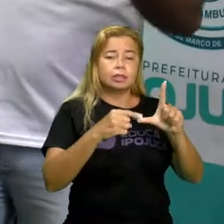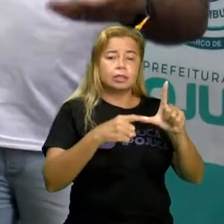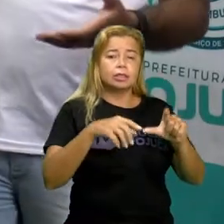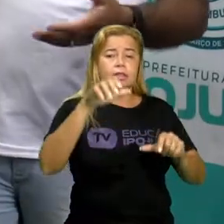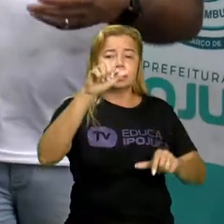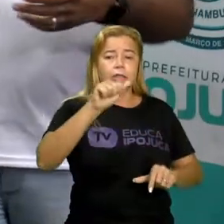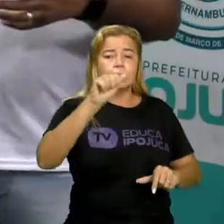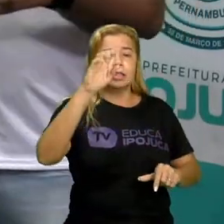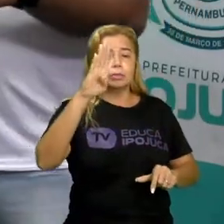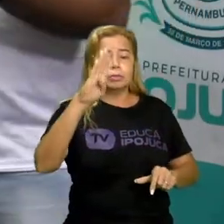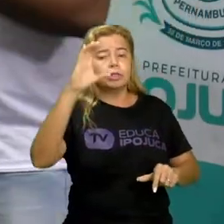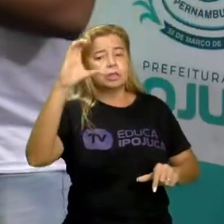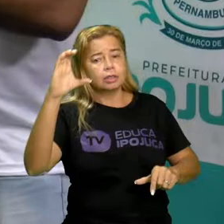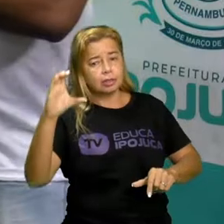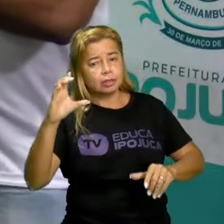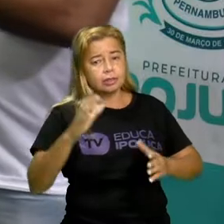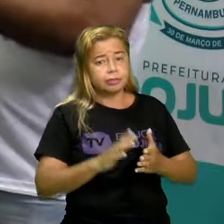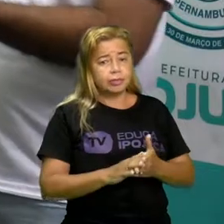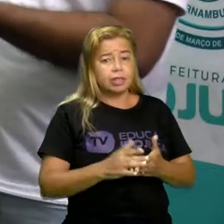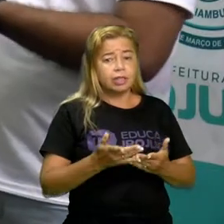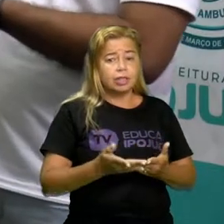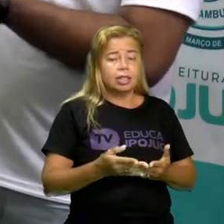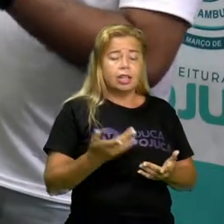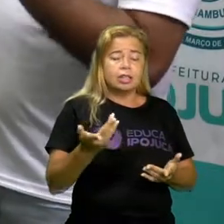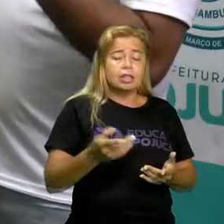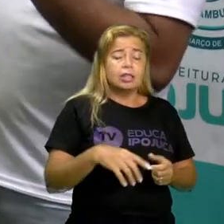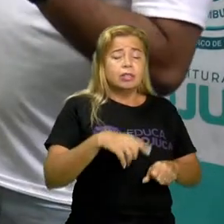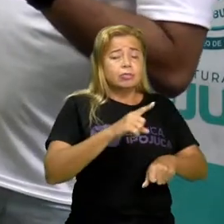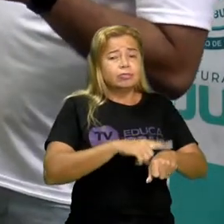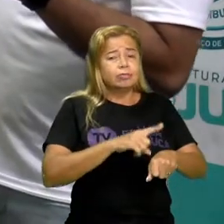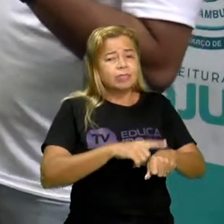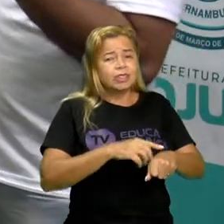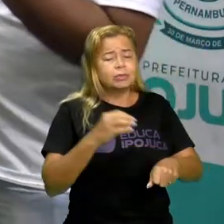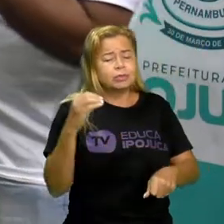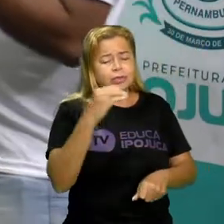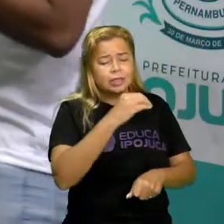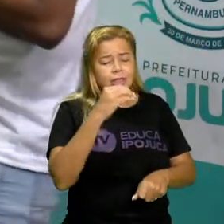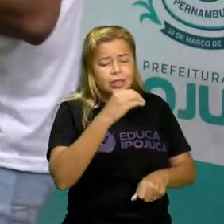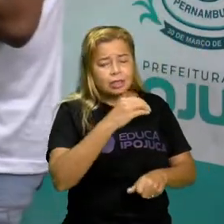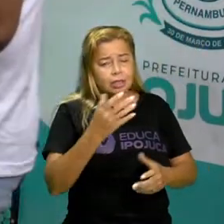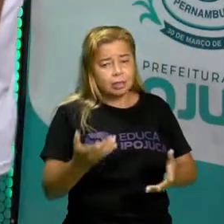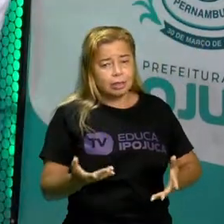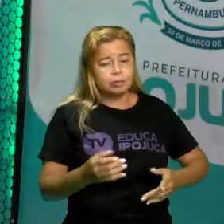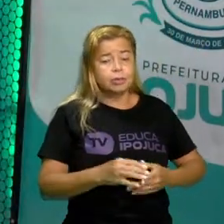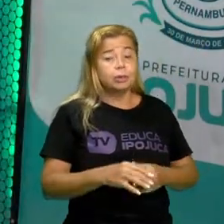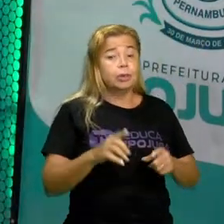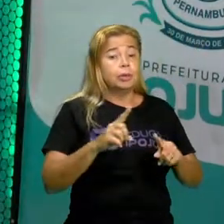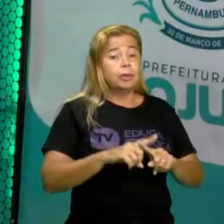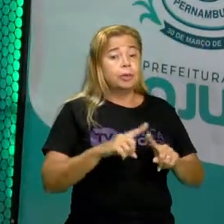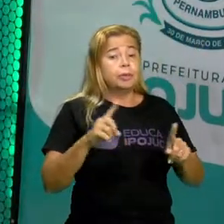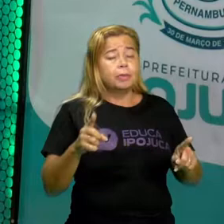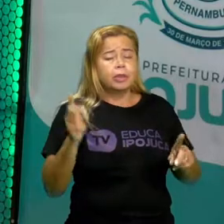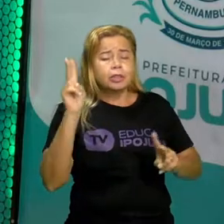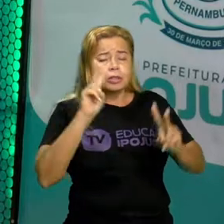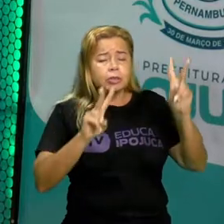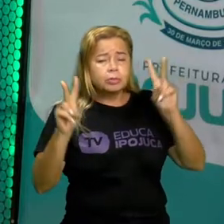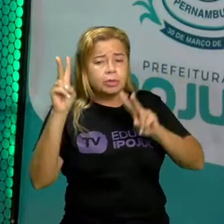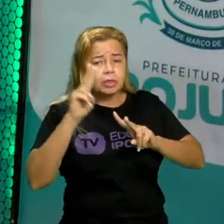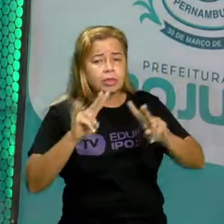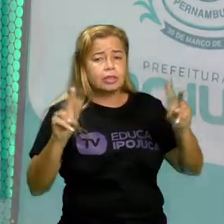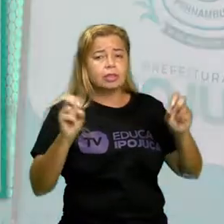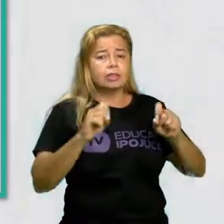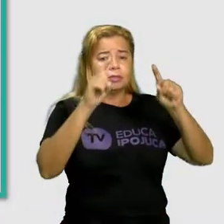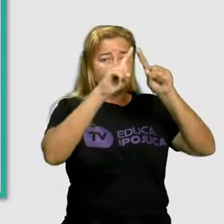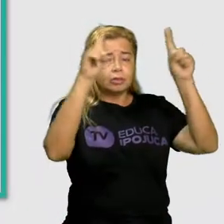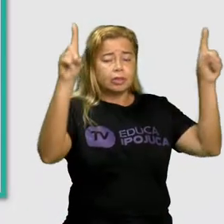vai dar tempo de eu ler todas elas para vocês. Mas se você notar aqui direitinho, a primeira, a letra A,